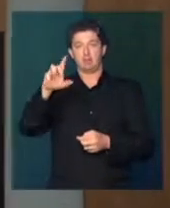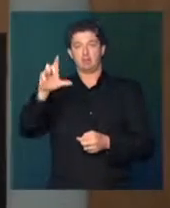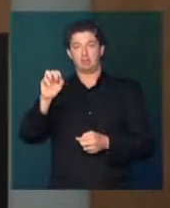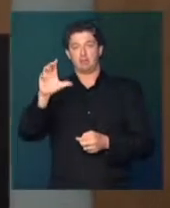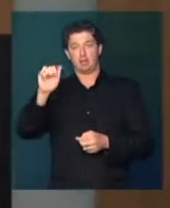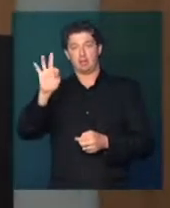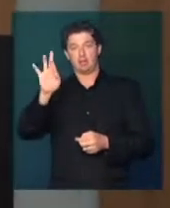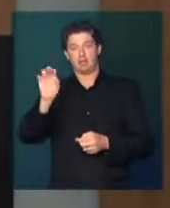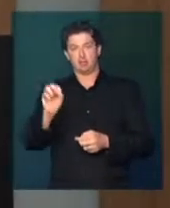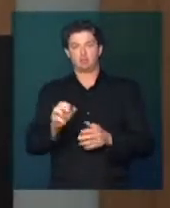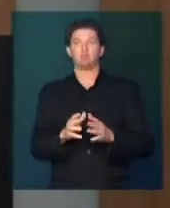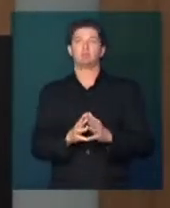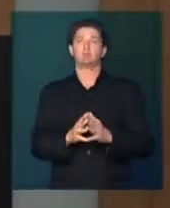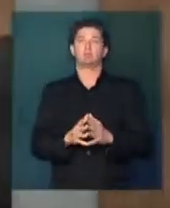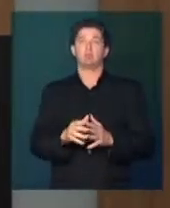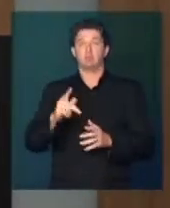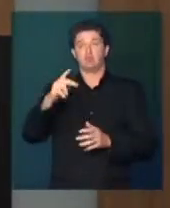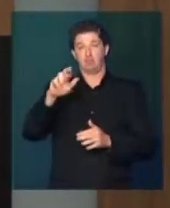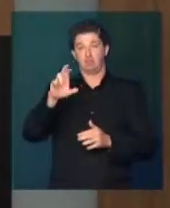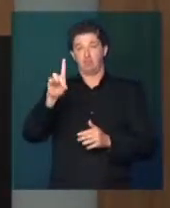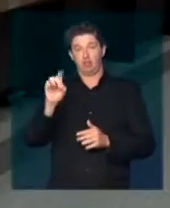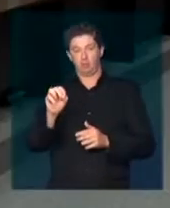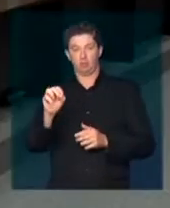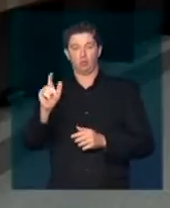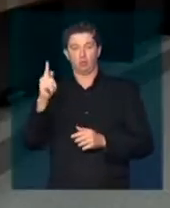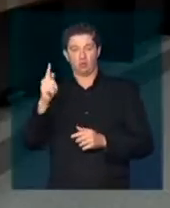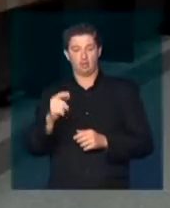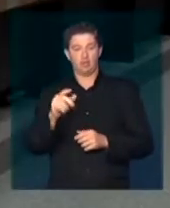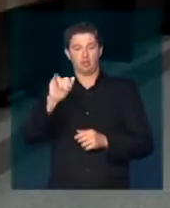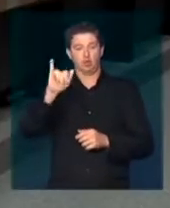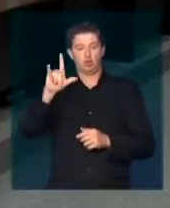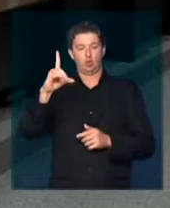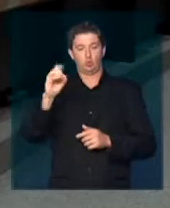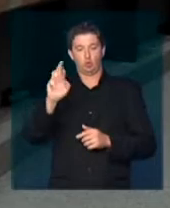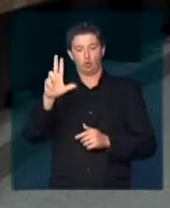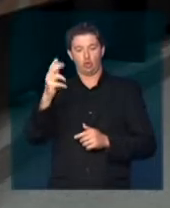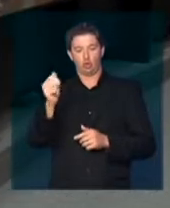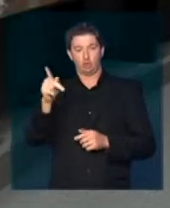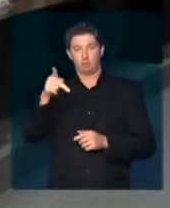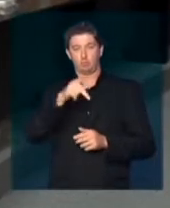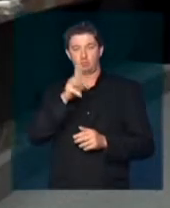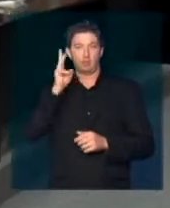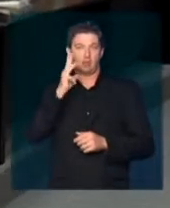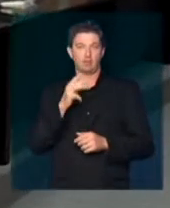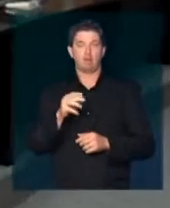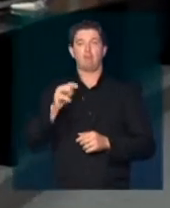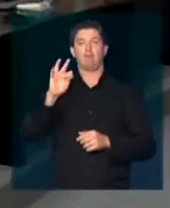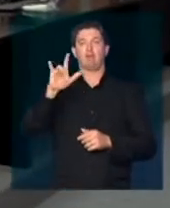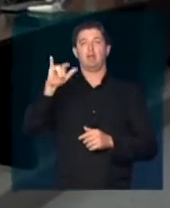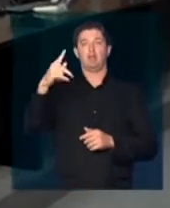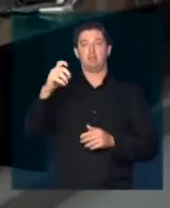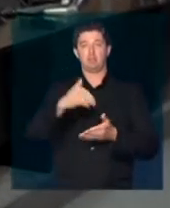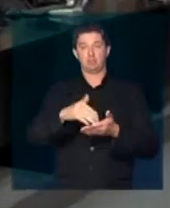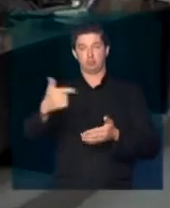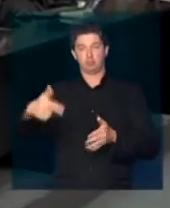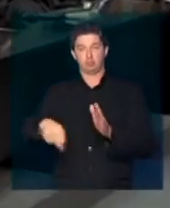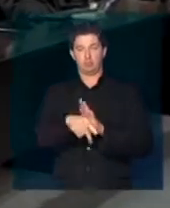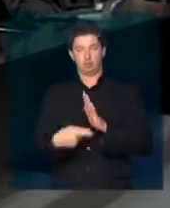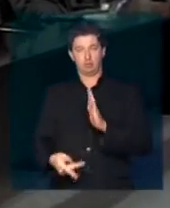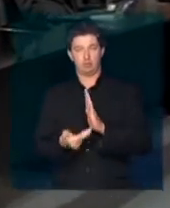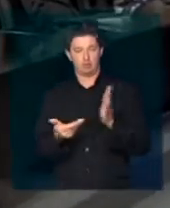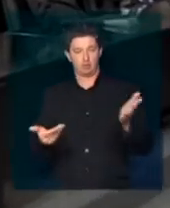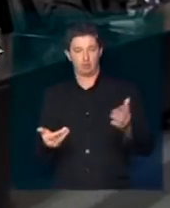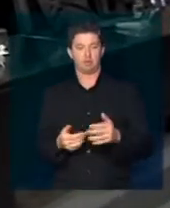Piauí, do Pedro Chaves, de Goiás, o Hildo Rocha, do Maranhão, nosso Felipe Burnier, que é o segundo secretário da Câmara dos